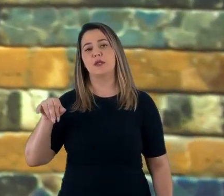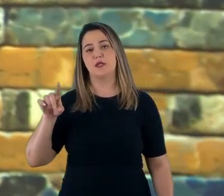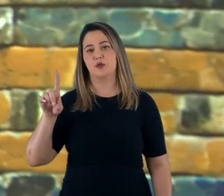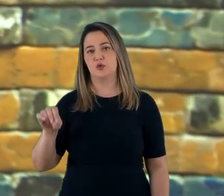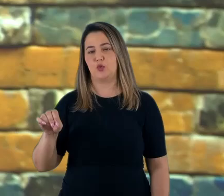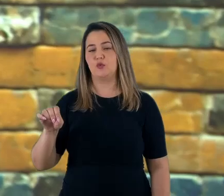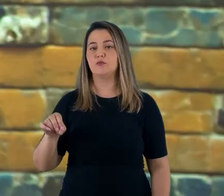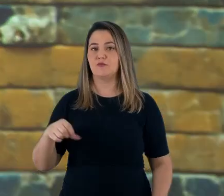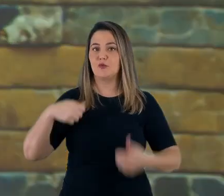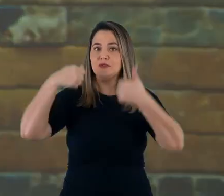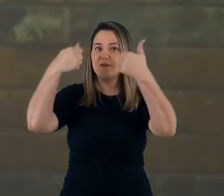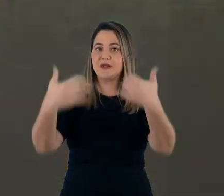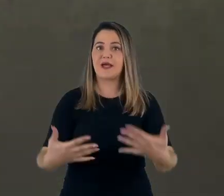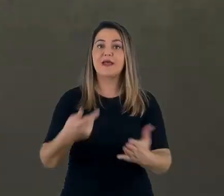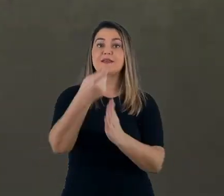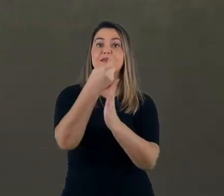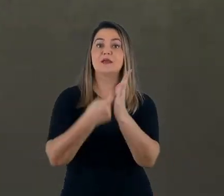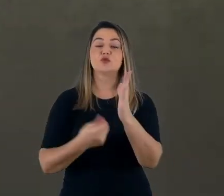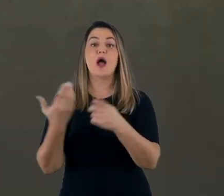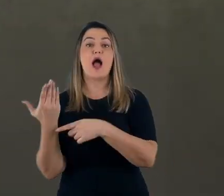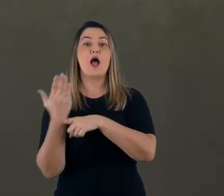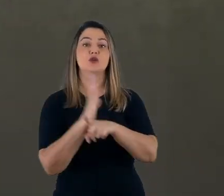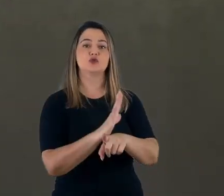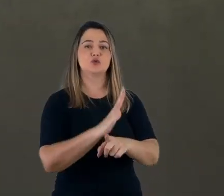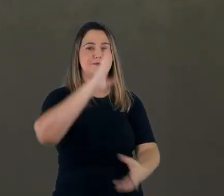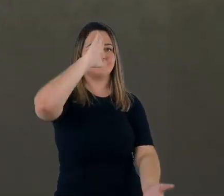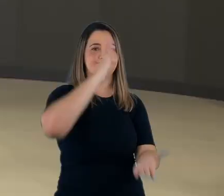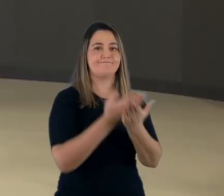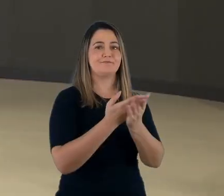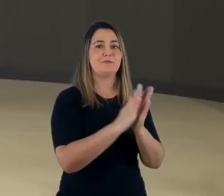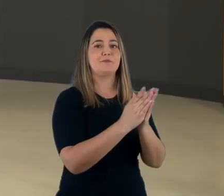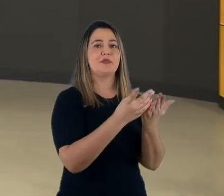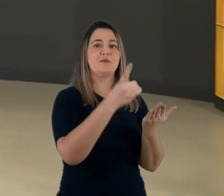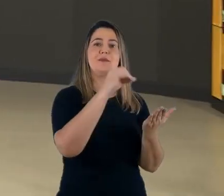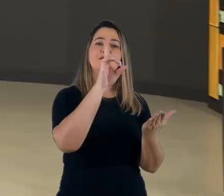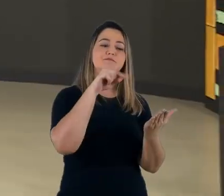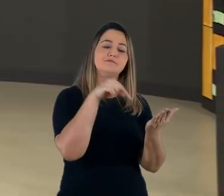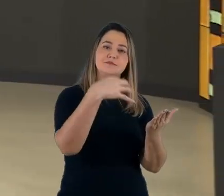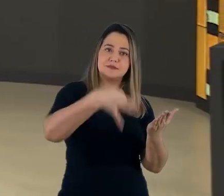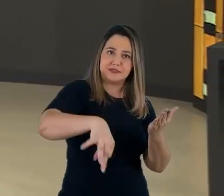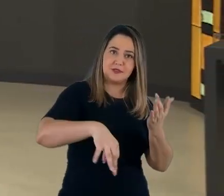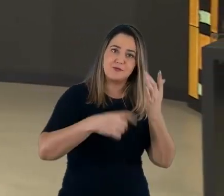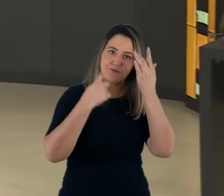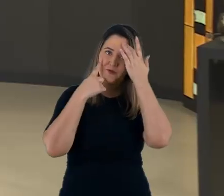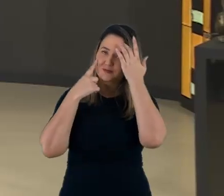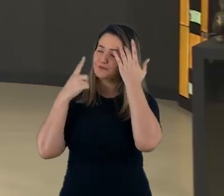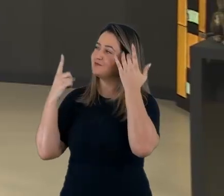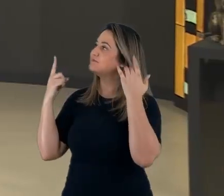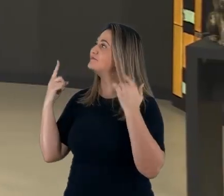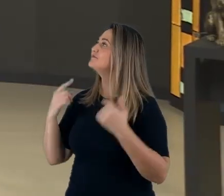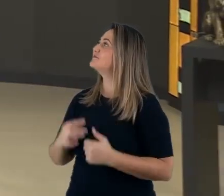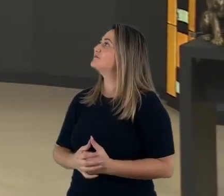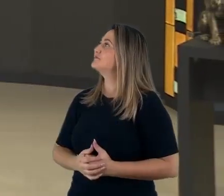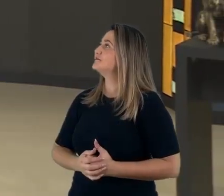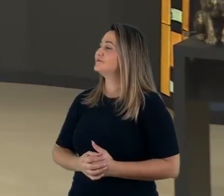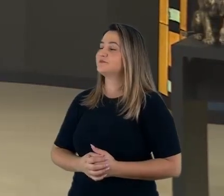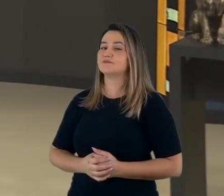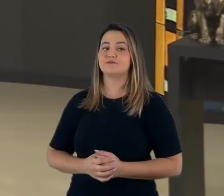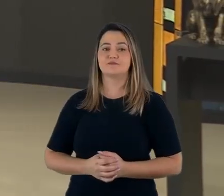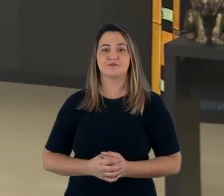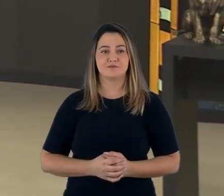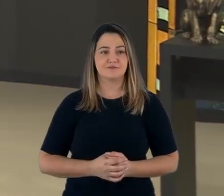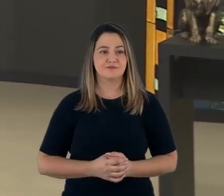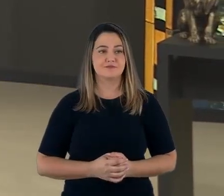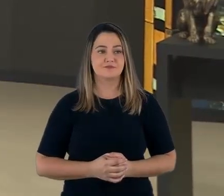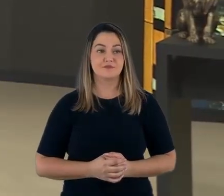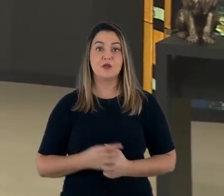e como esse texto nos ajuda a confirmar a historicidade da Bíblia. Olha aqui na tela. Este foi o outro texto que eu falei com você, se chamava